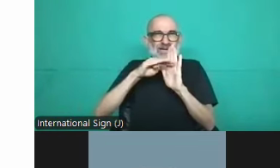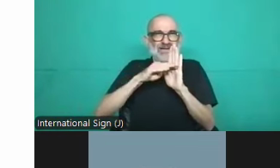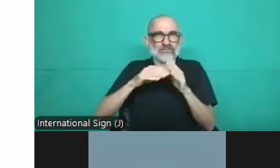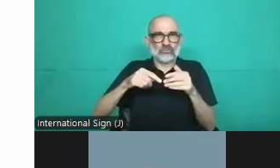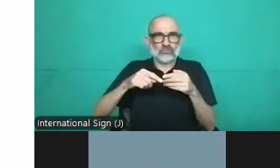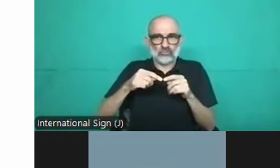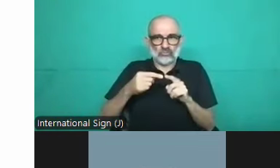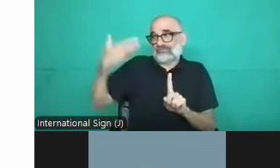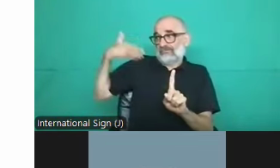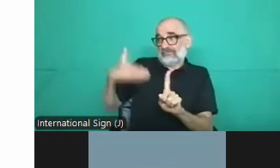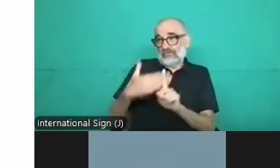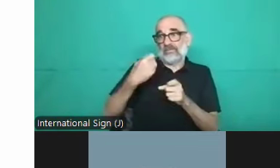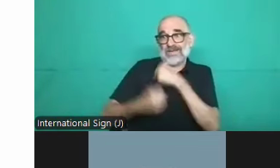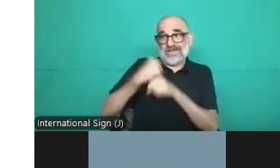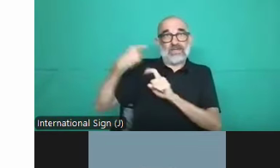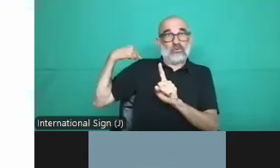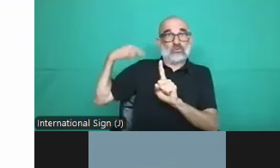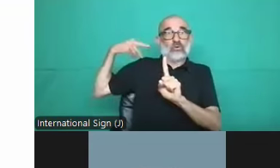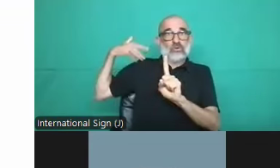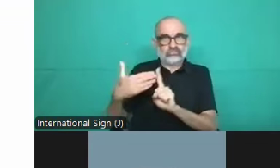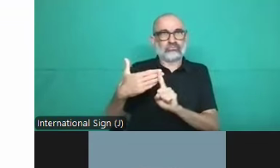E tivemos os seguintes resultados.